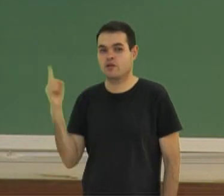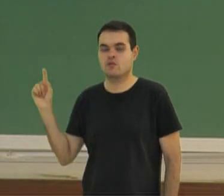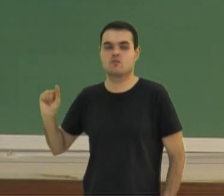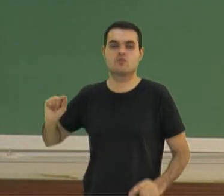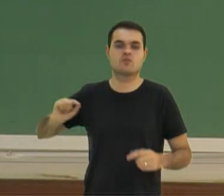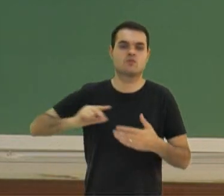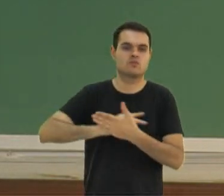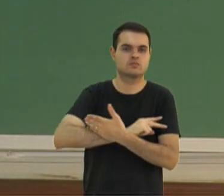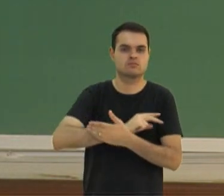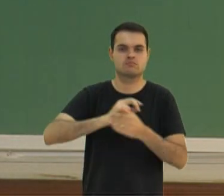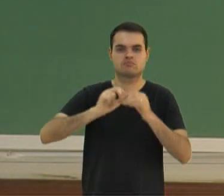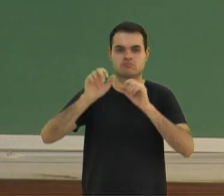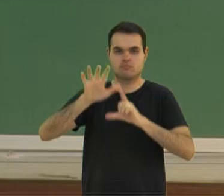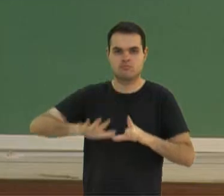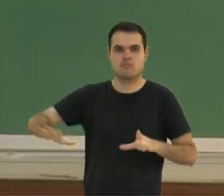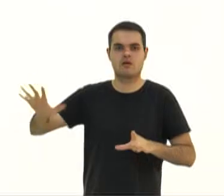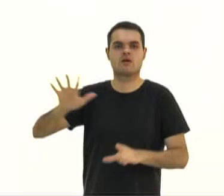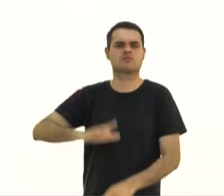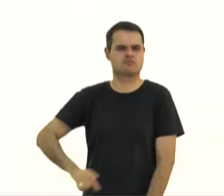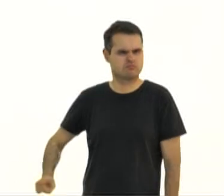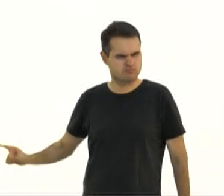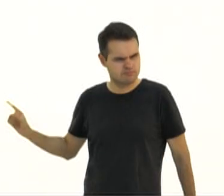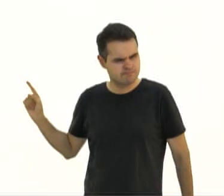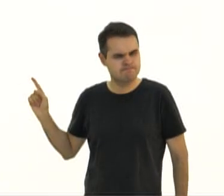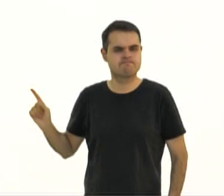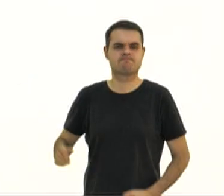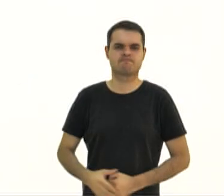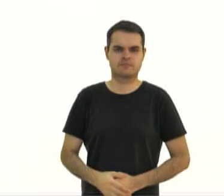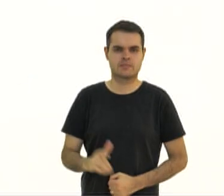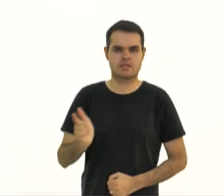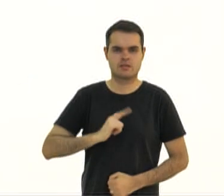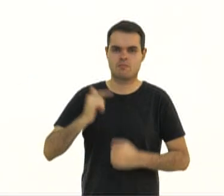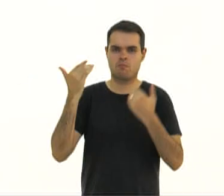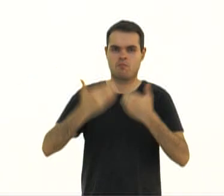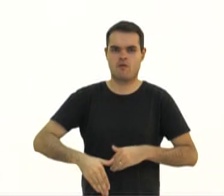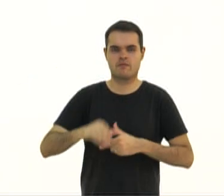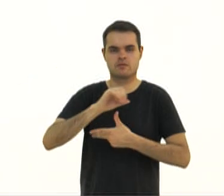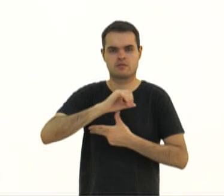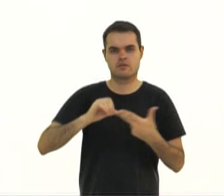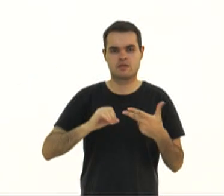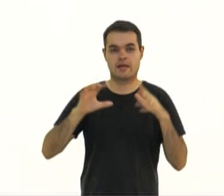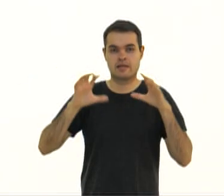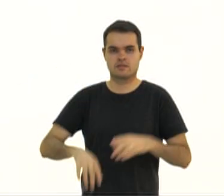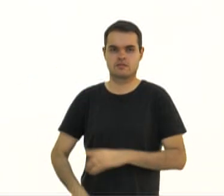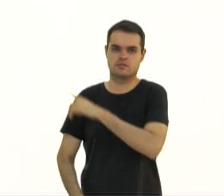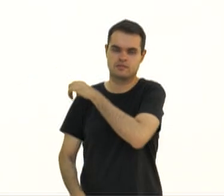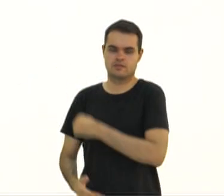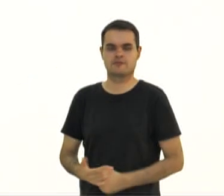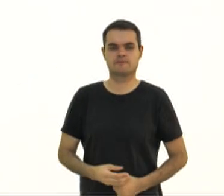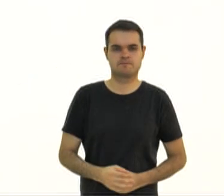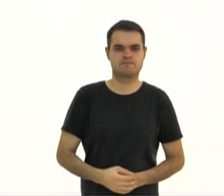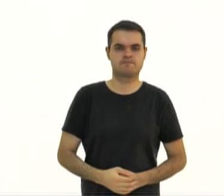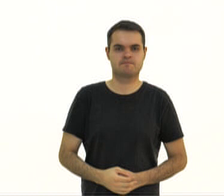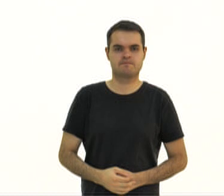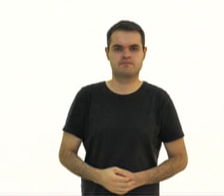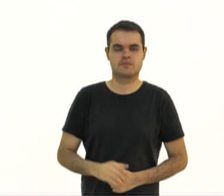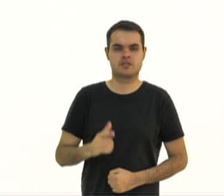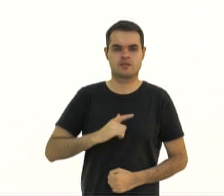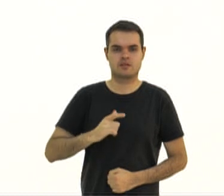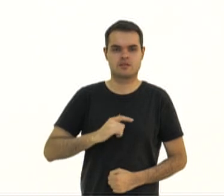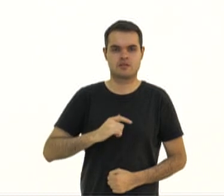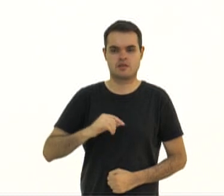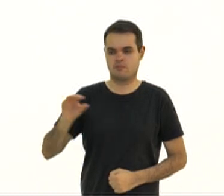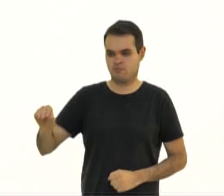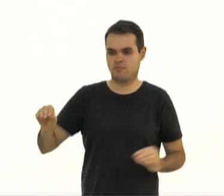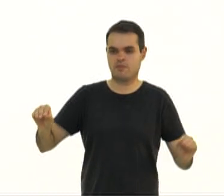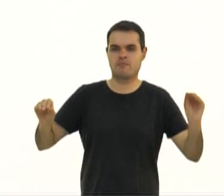aqui, ó. A imagem é essa mesmo que está lá na prova do Enem. Ela está desse jeitinho. Perceba que aqui você tem os substratos